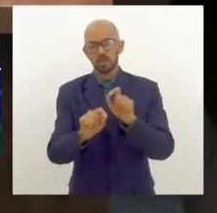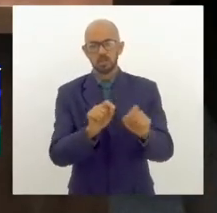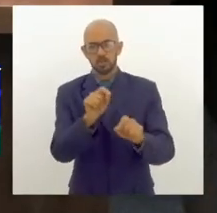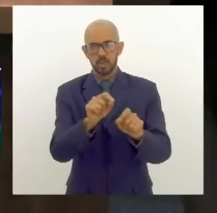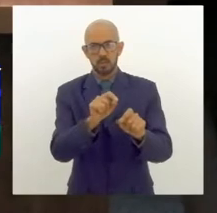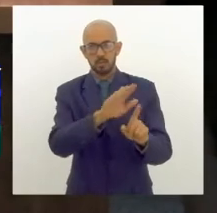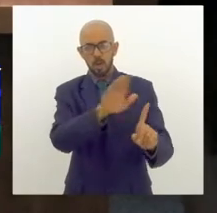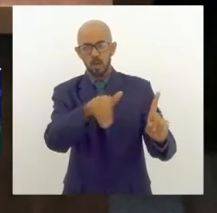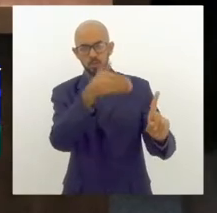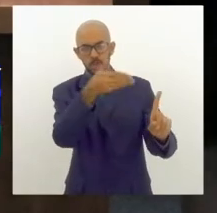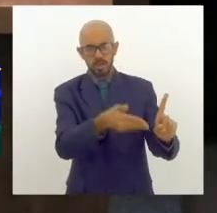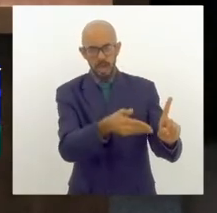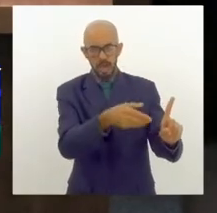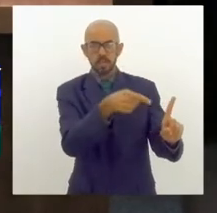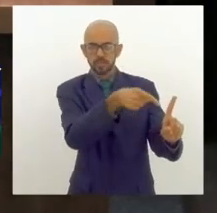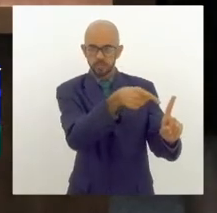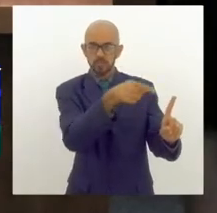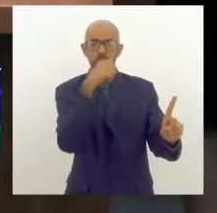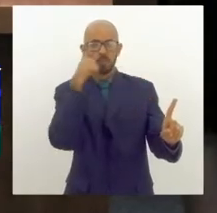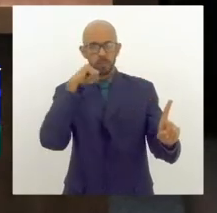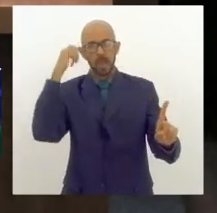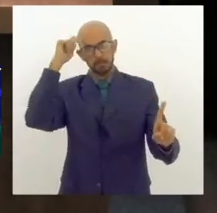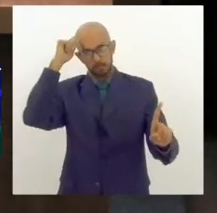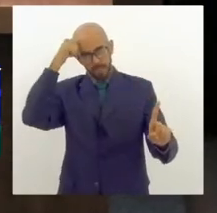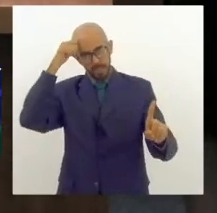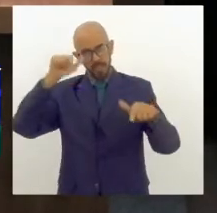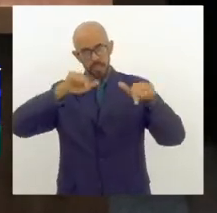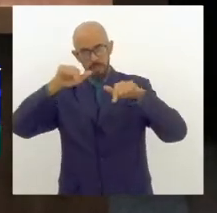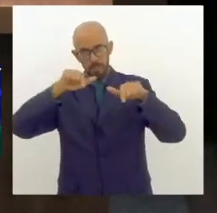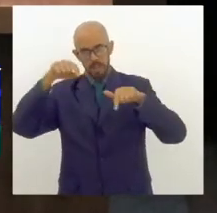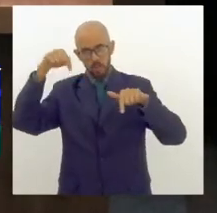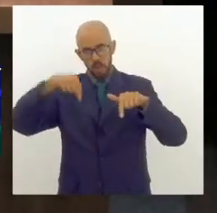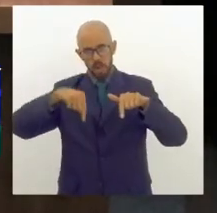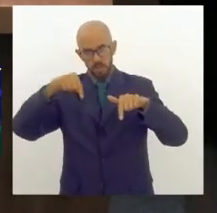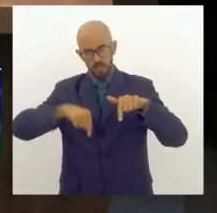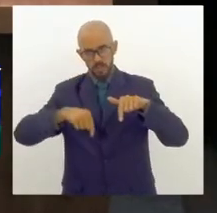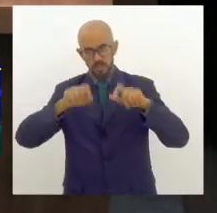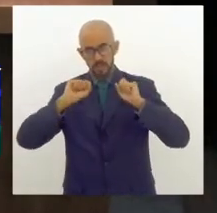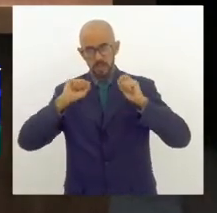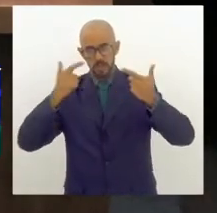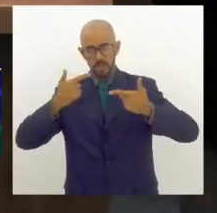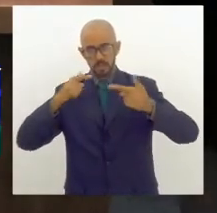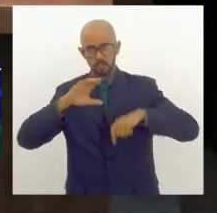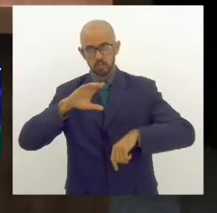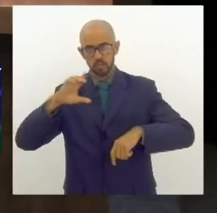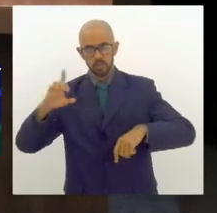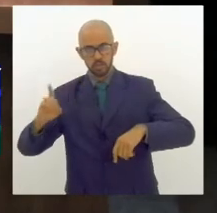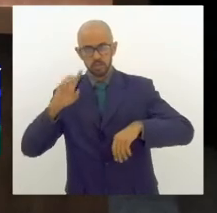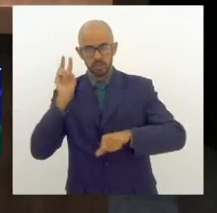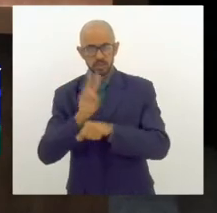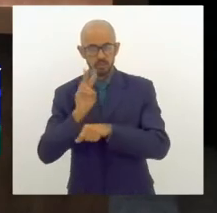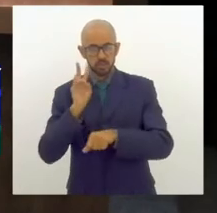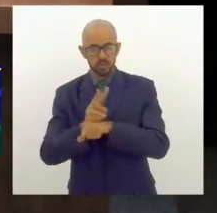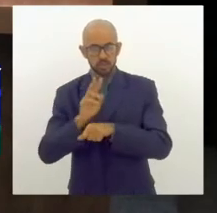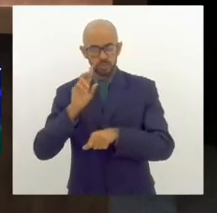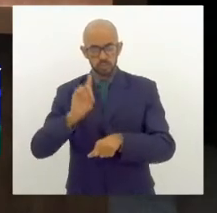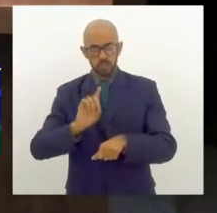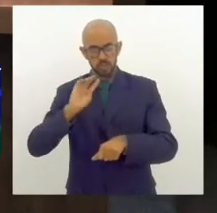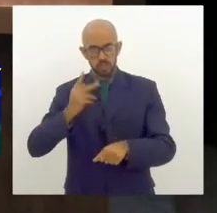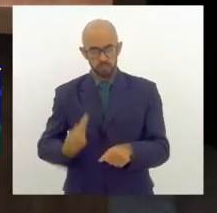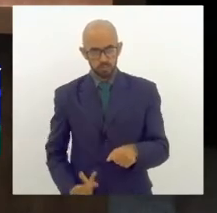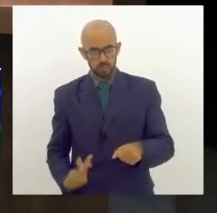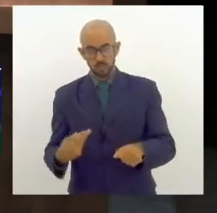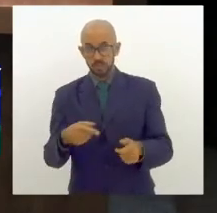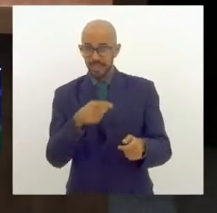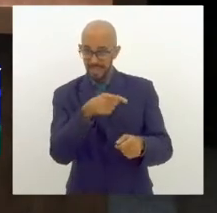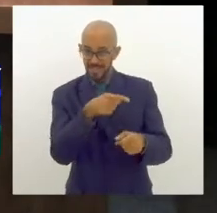mulher preta que trabalhou aqui nessa casa legislativa, coordenou a Comissão de Defesa dos Direitos Humanos, e essa